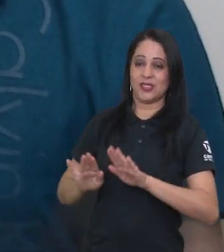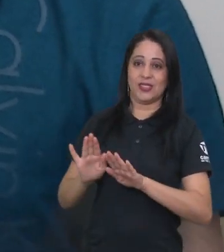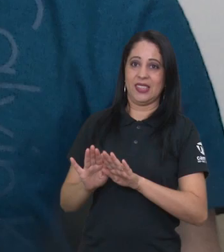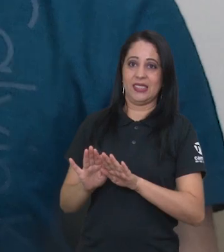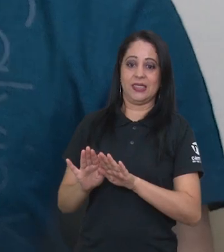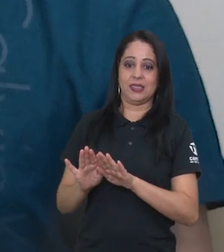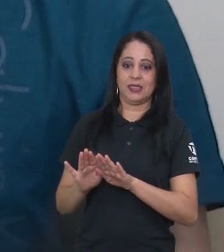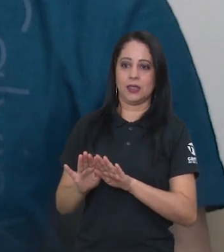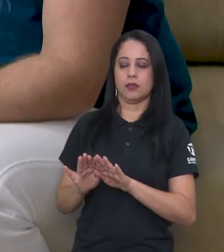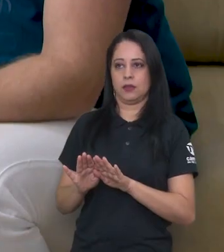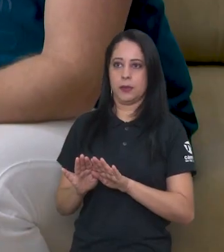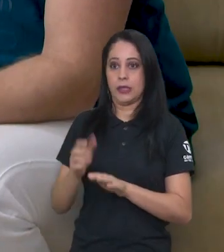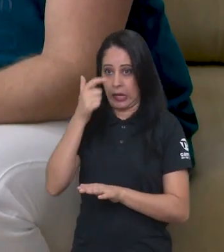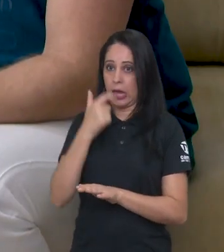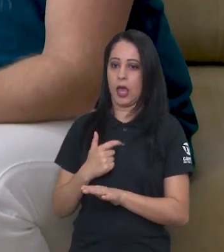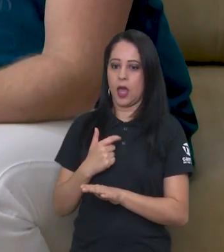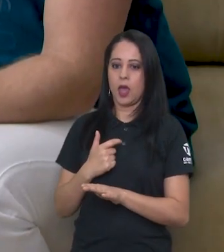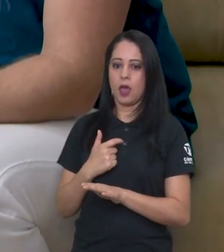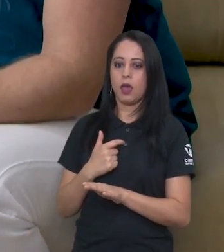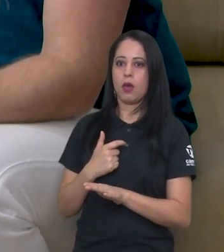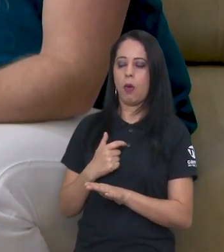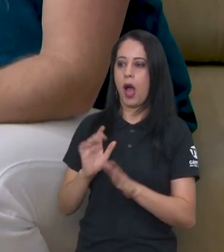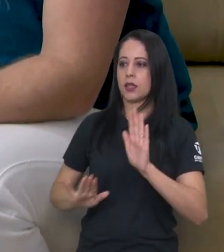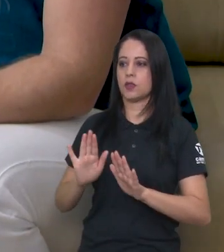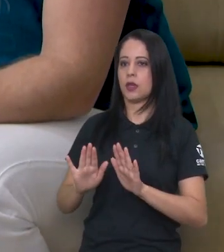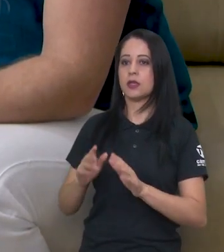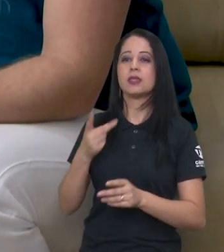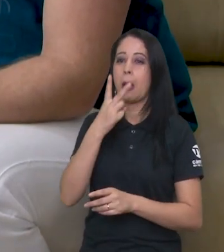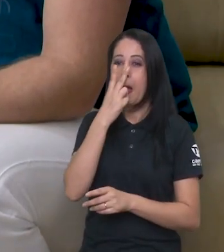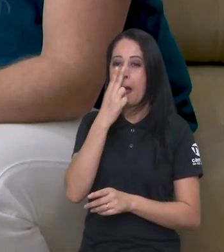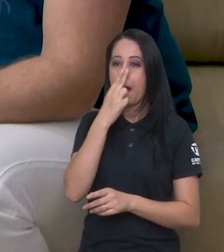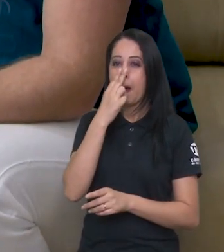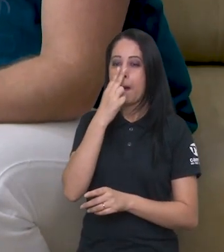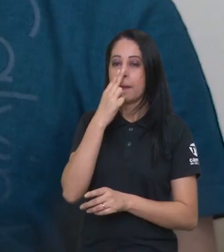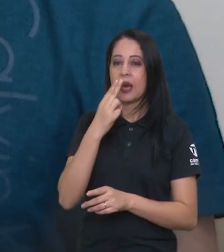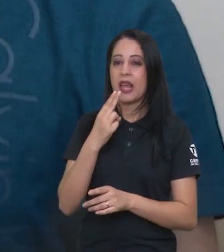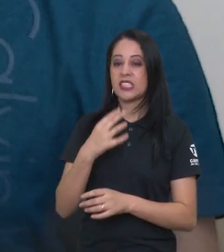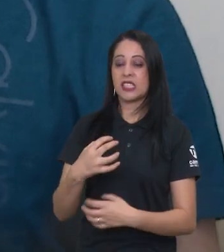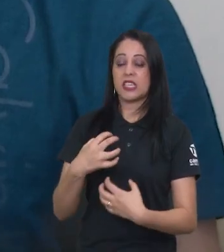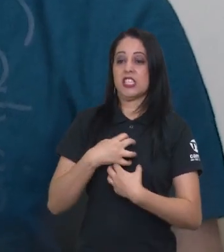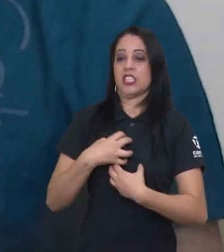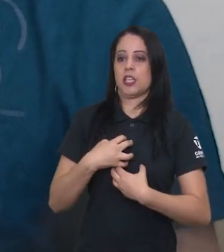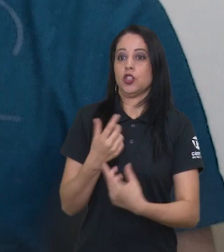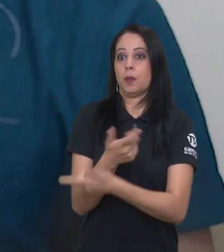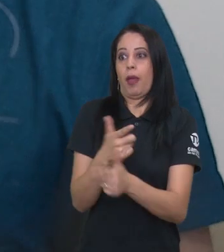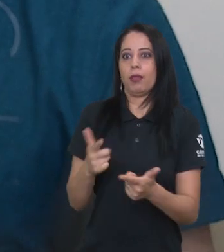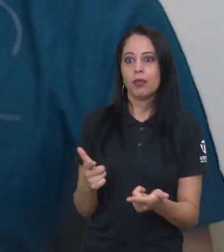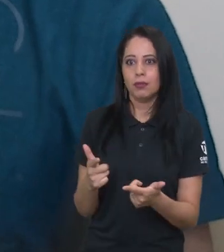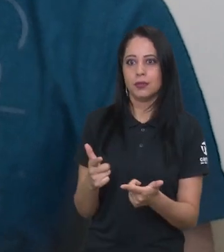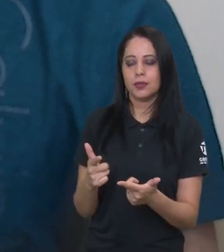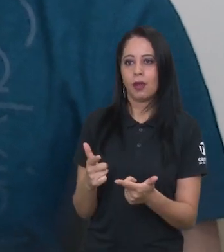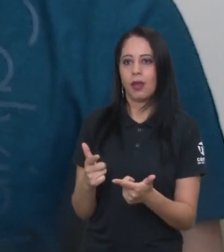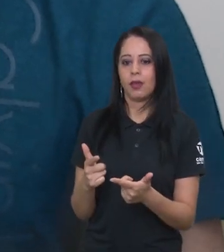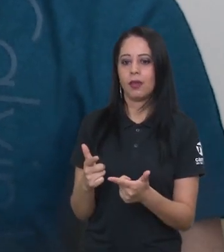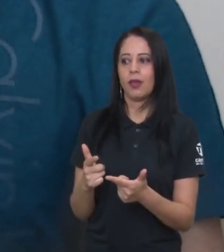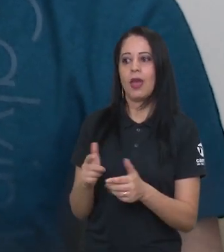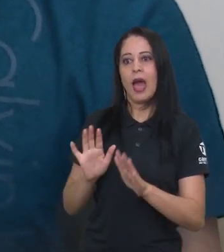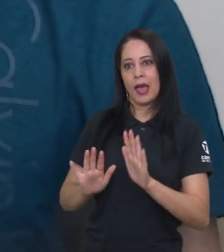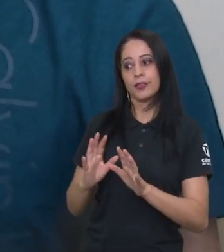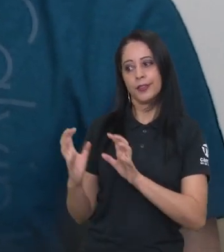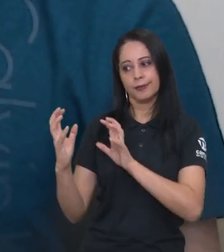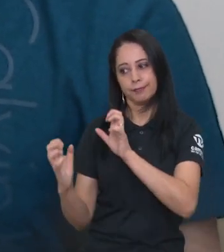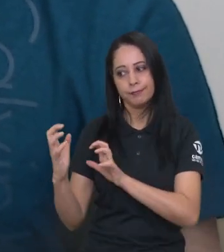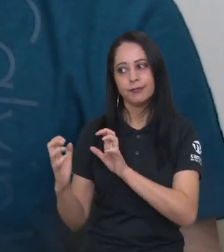sou um pouco racional e às vezes acabava sendo um pouco frio, e isso gerava alguns atritos entre a gente, né? Entre o casal.